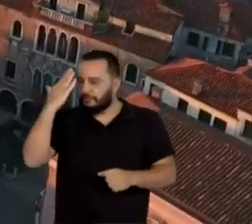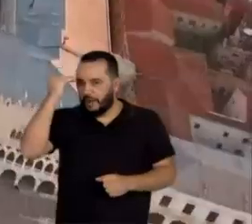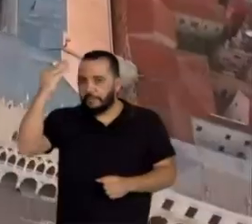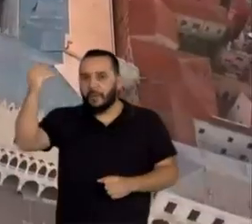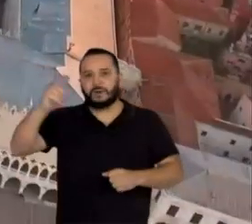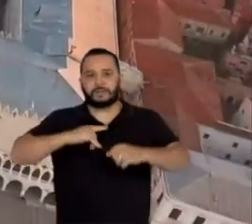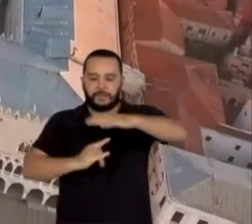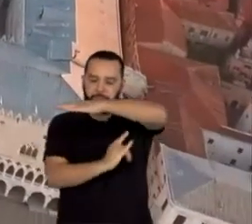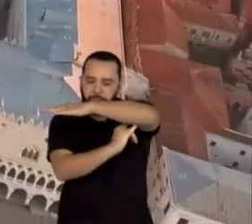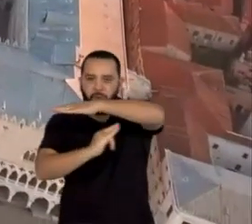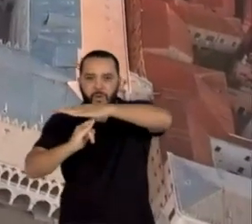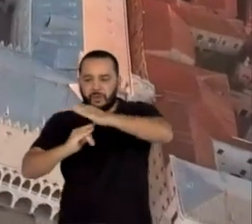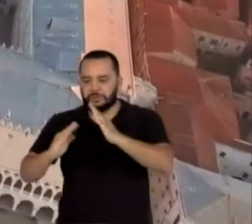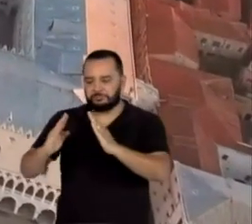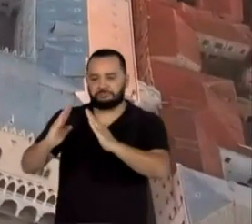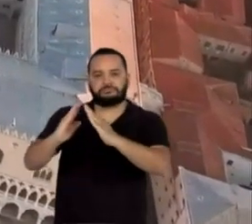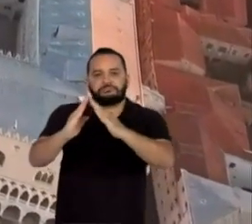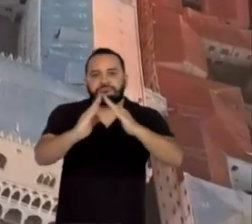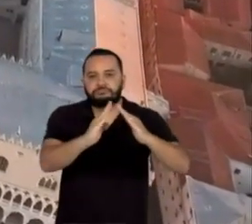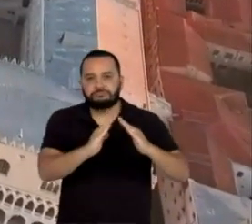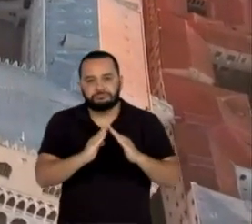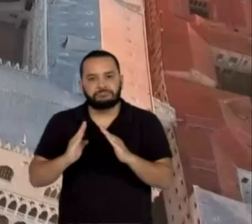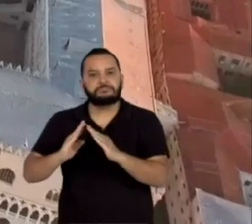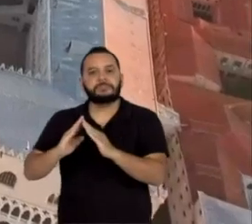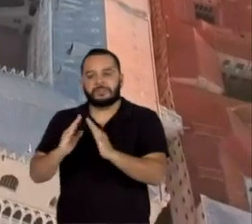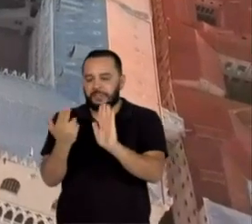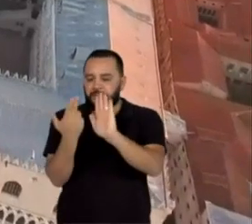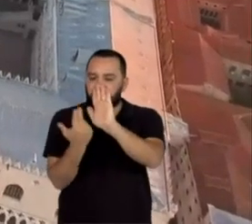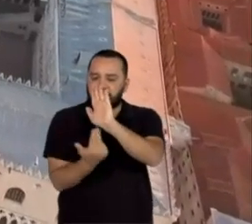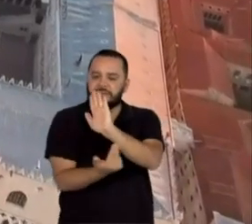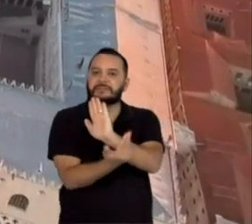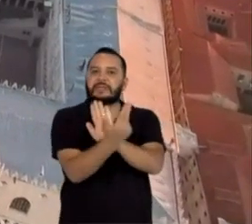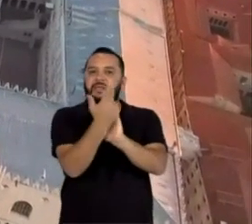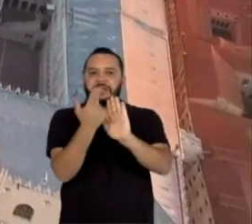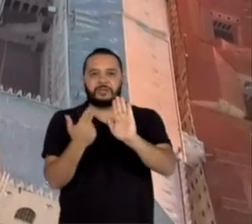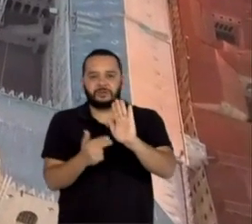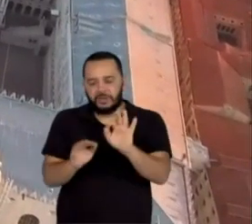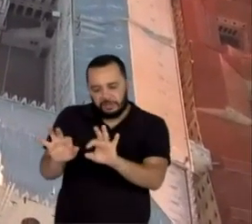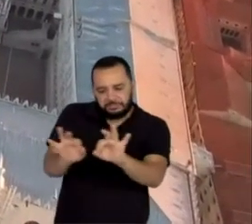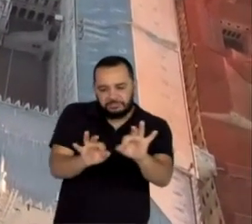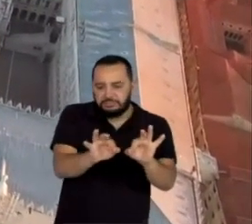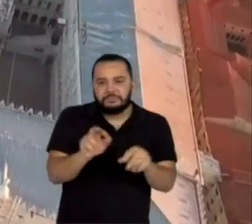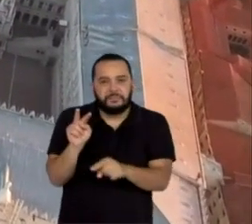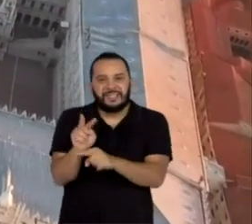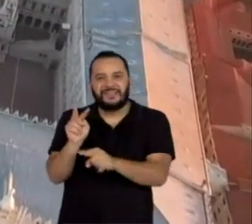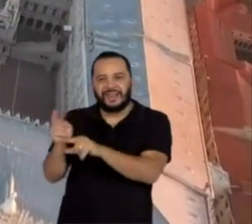pontes, pinturas e mosaicos restaurados e preservados.